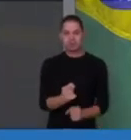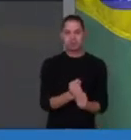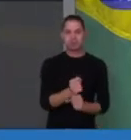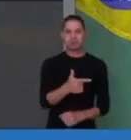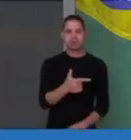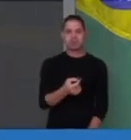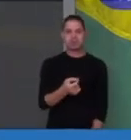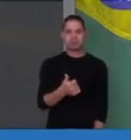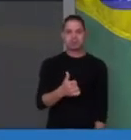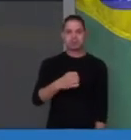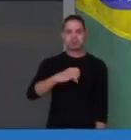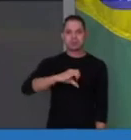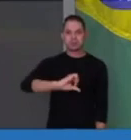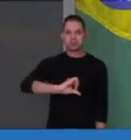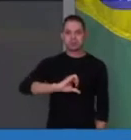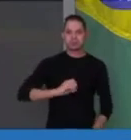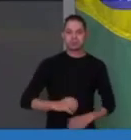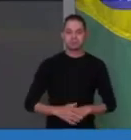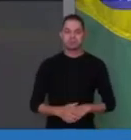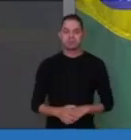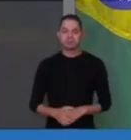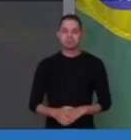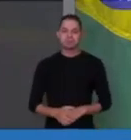2019. Mas